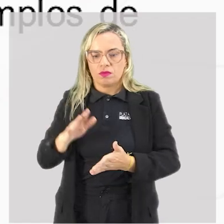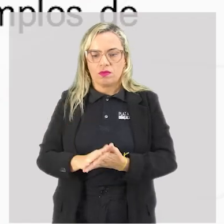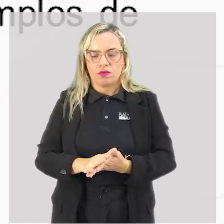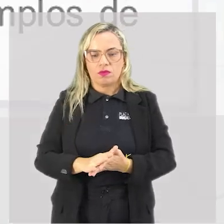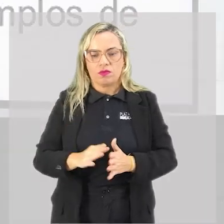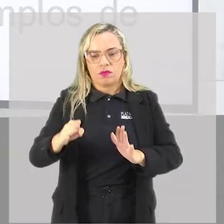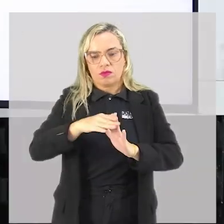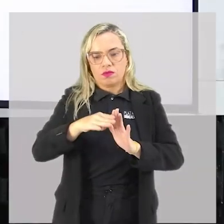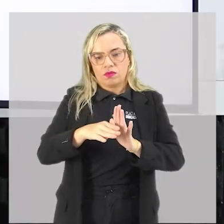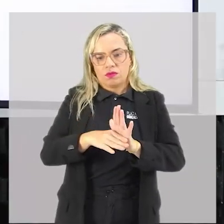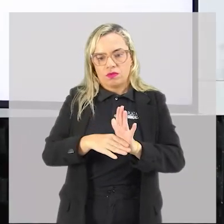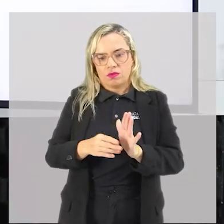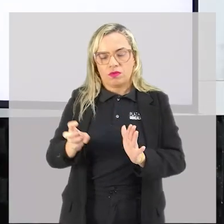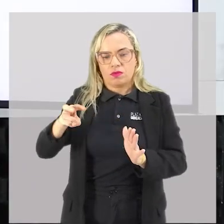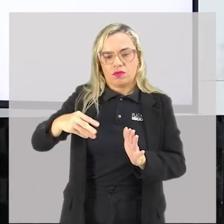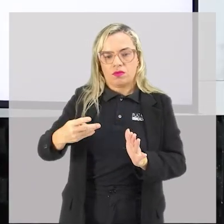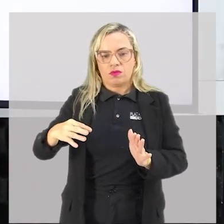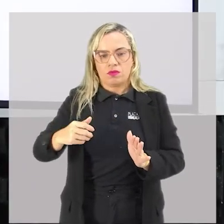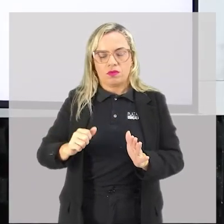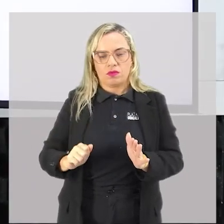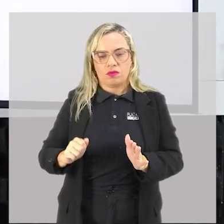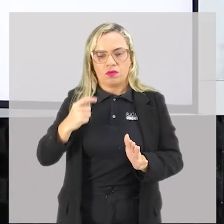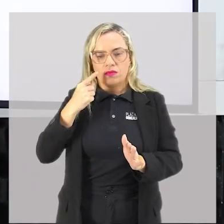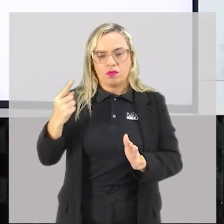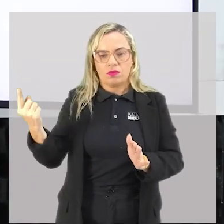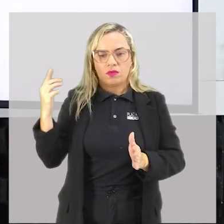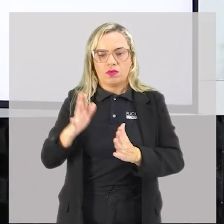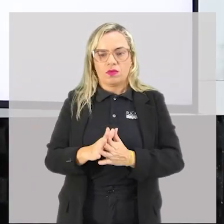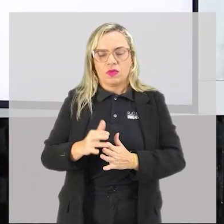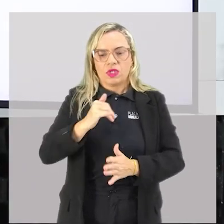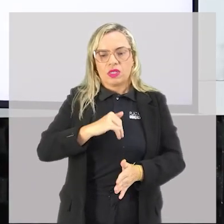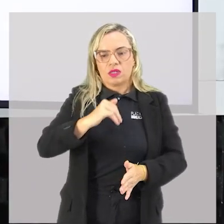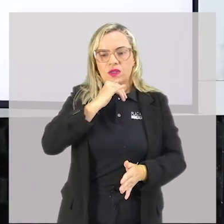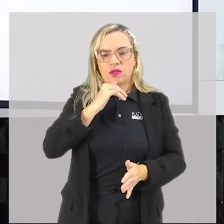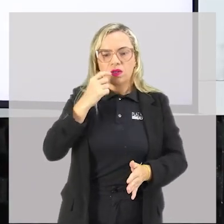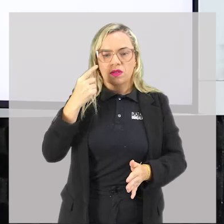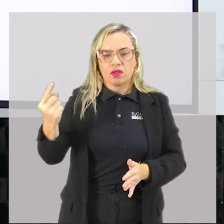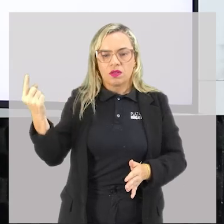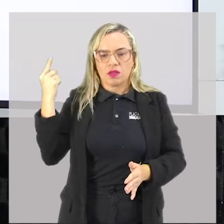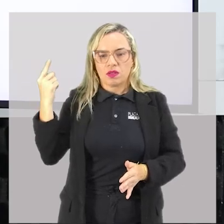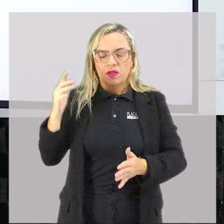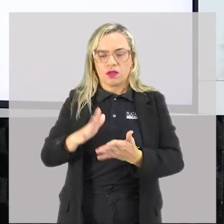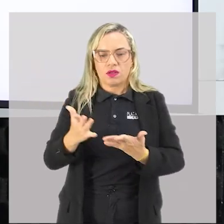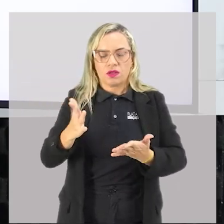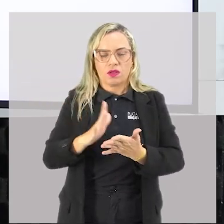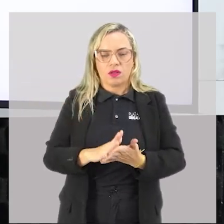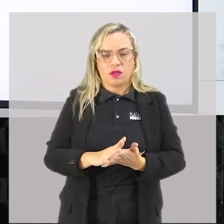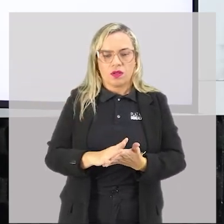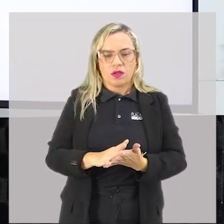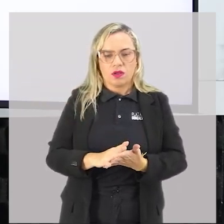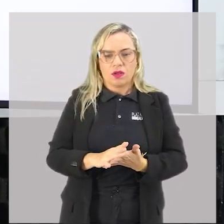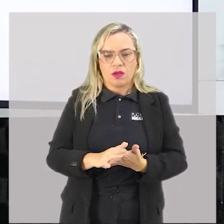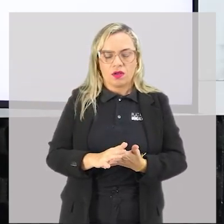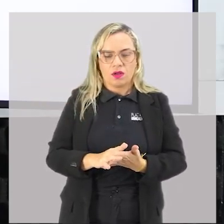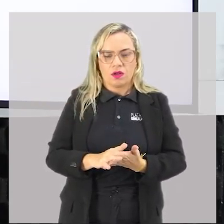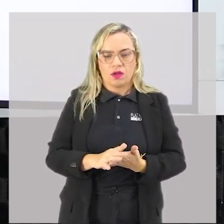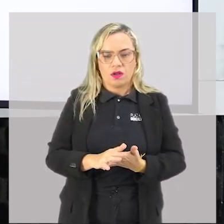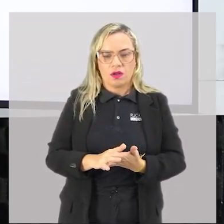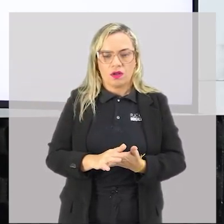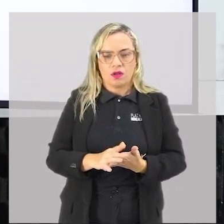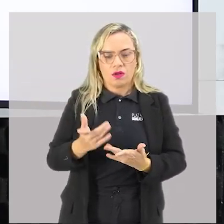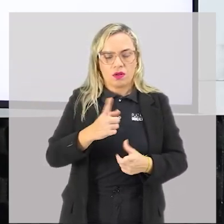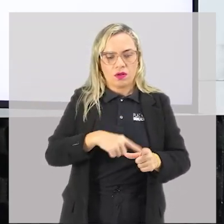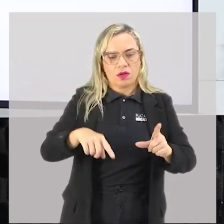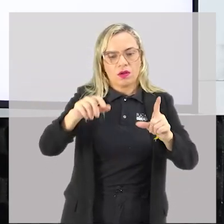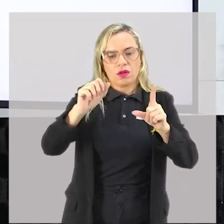Maísa. Todos esses programas são exemplos de quê? Então, olha que ali eu peguei exemplos de talk shows,